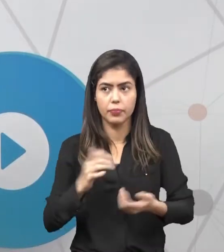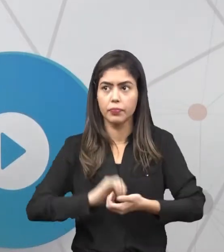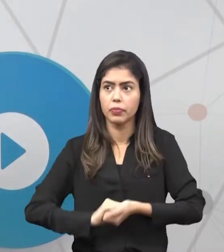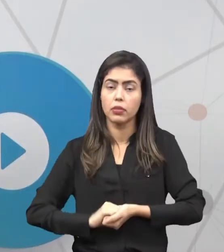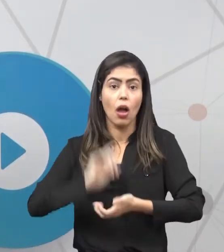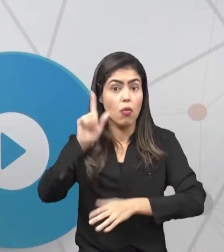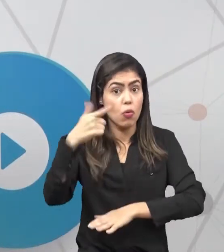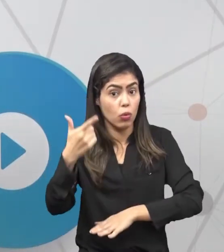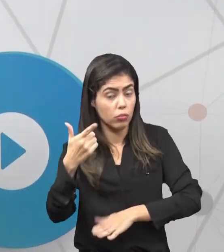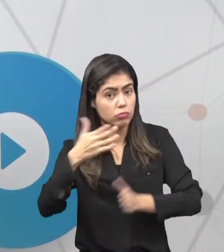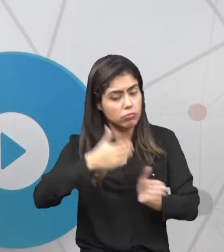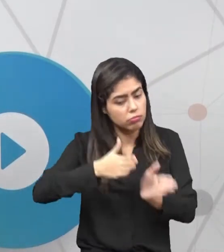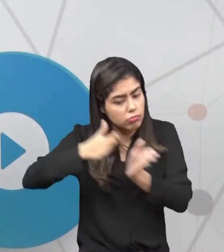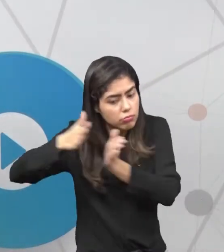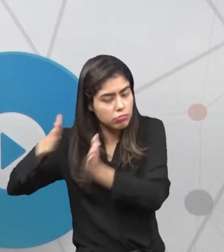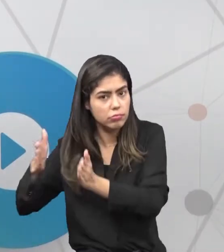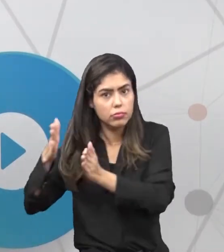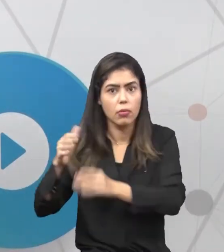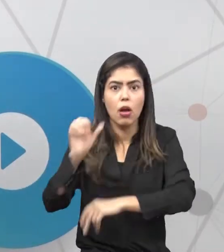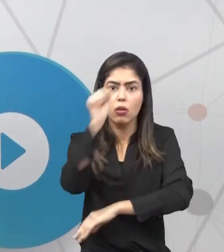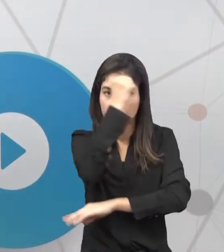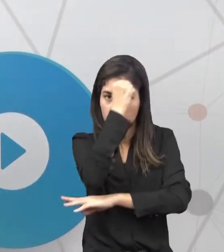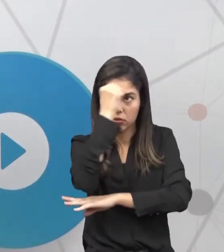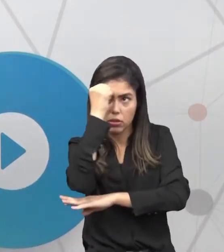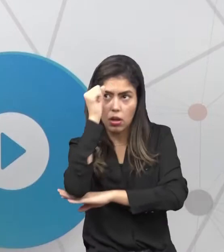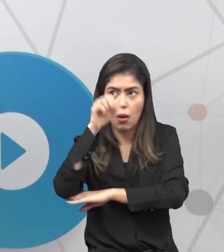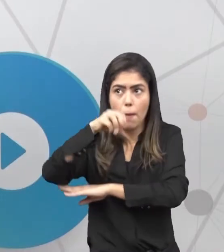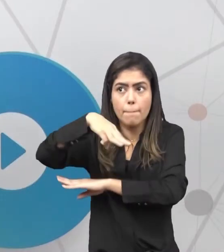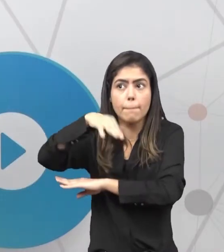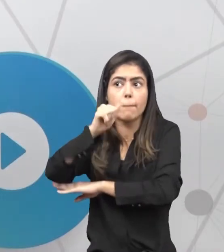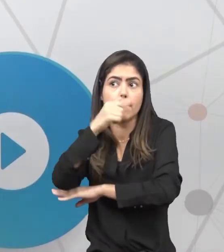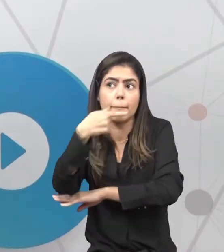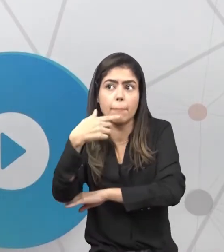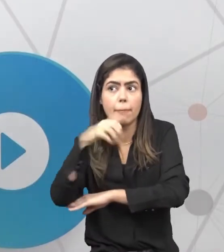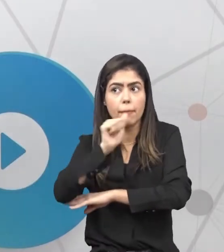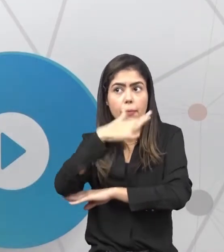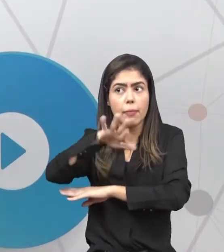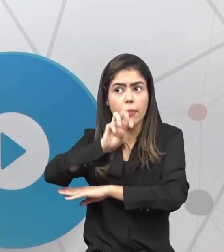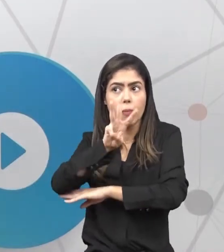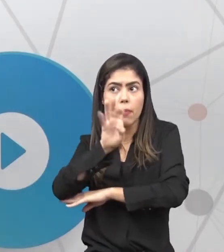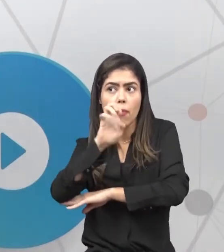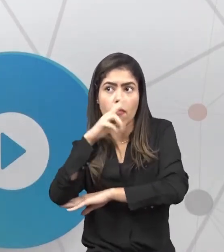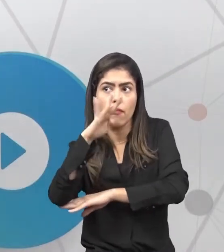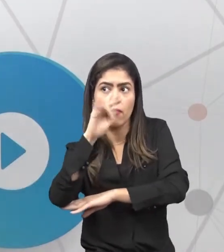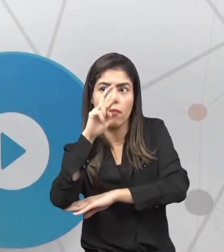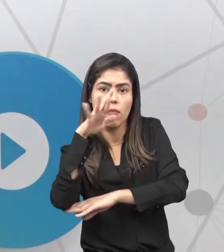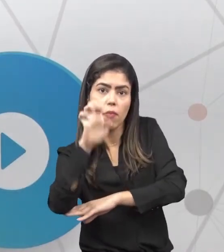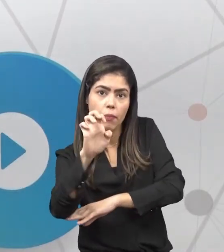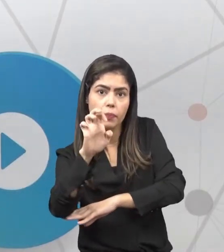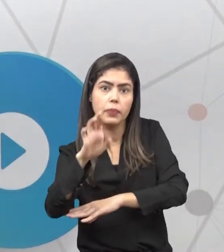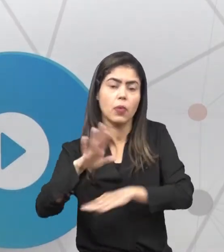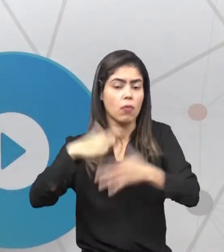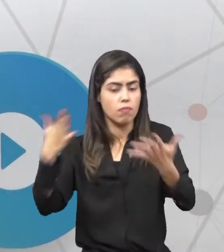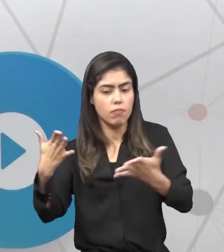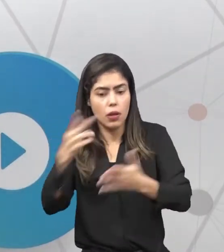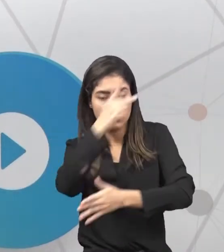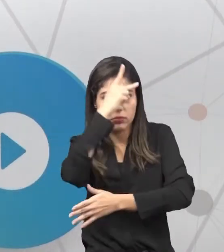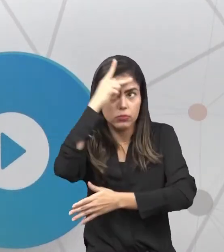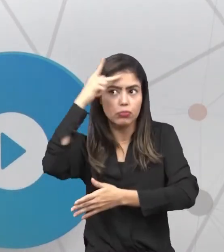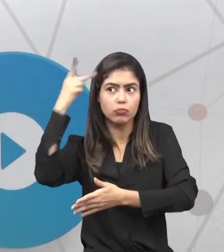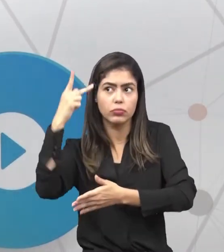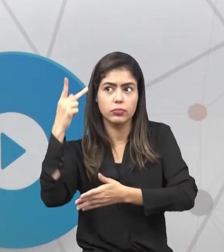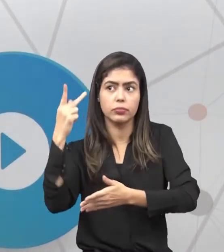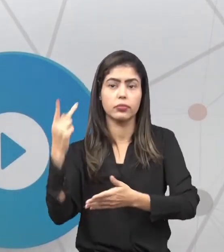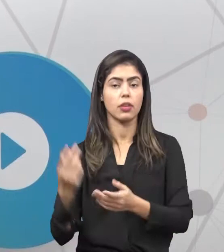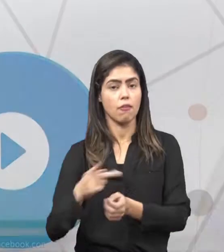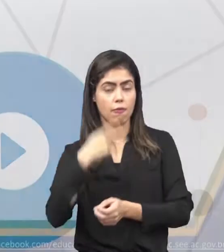Por outro lado, o sociólogo Max Weber, um dos clássicos da sociologia,